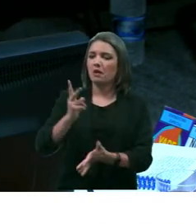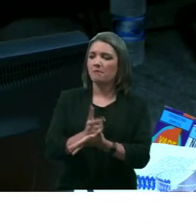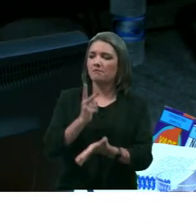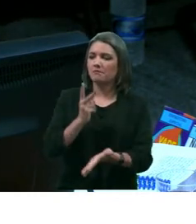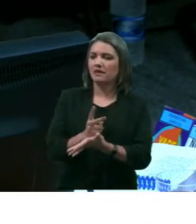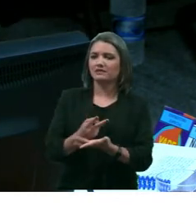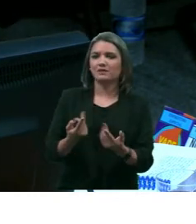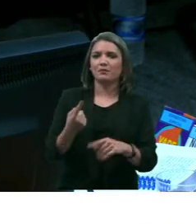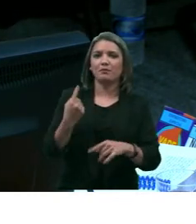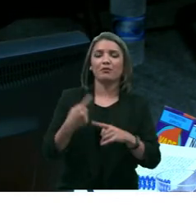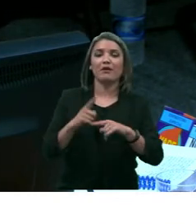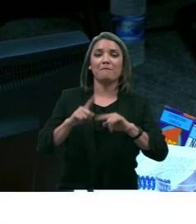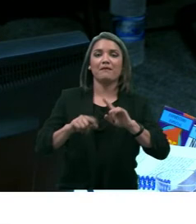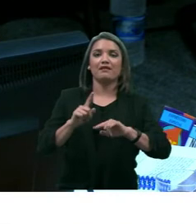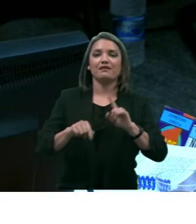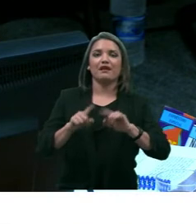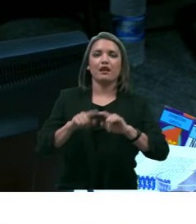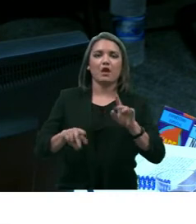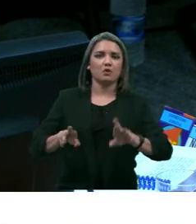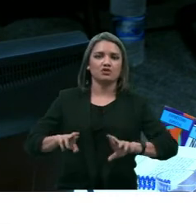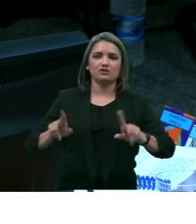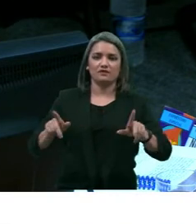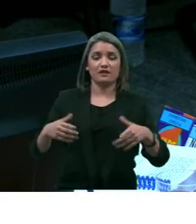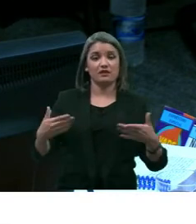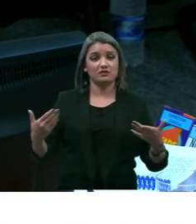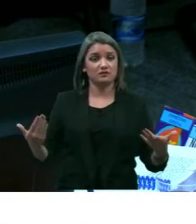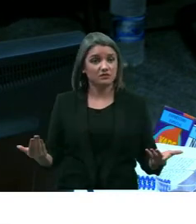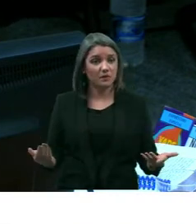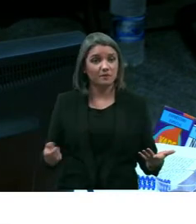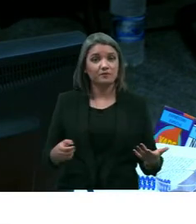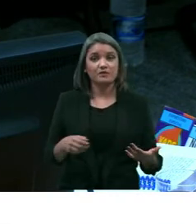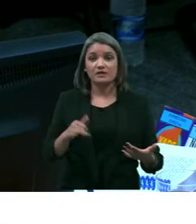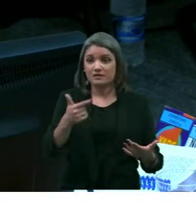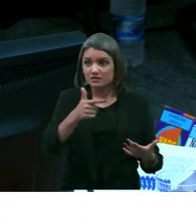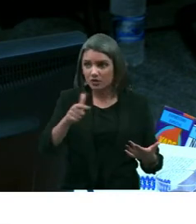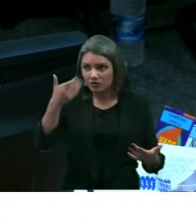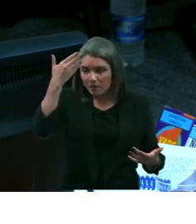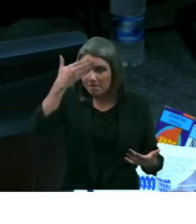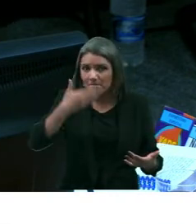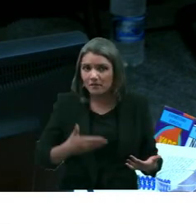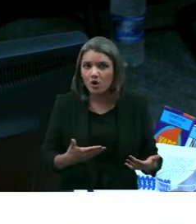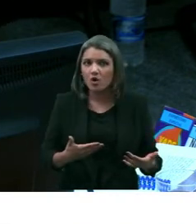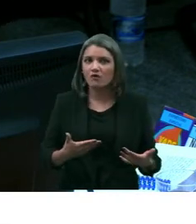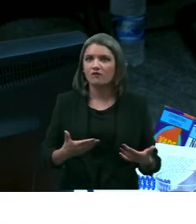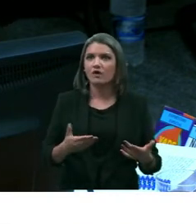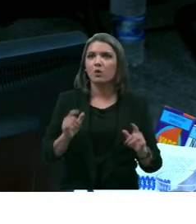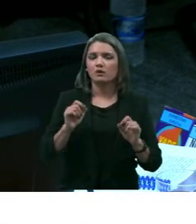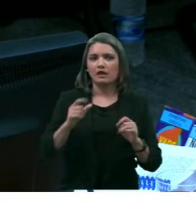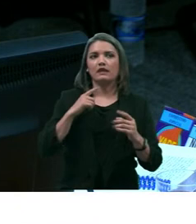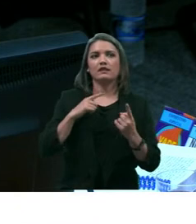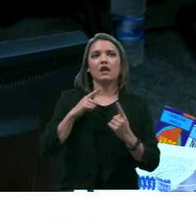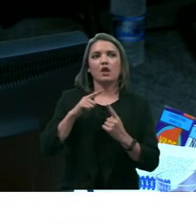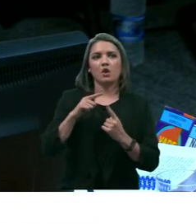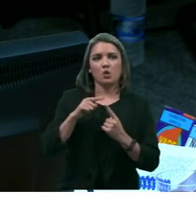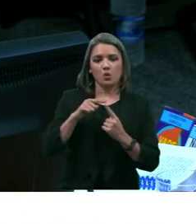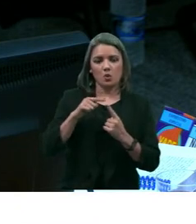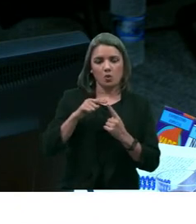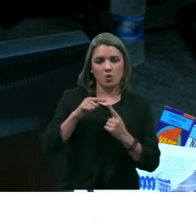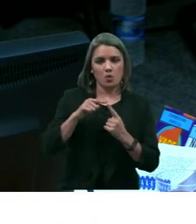estátua. Nesse contexto, sem a existência comprovada desta suposta terceira estátua de